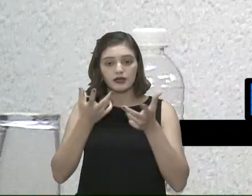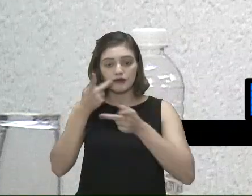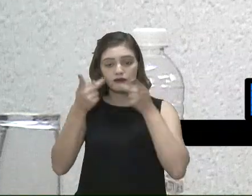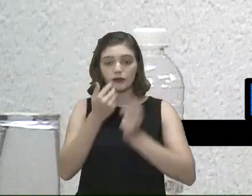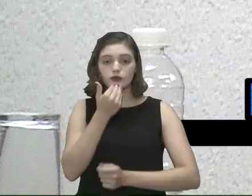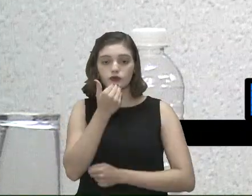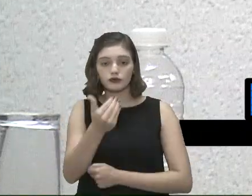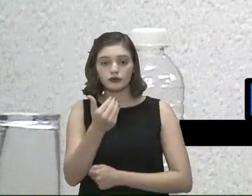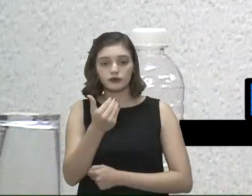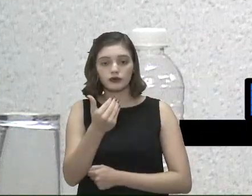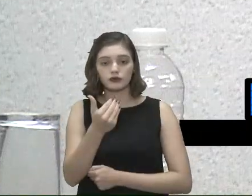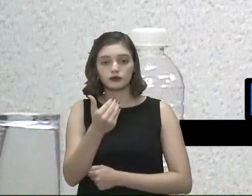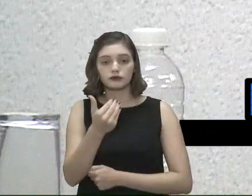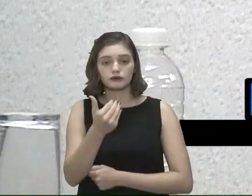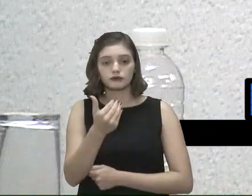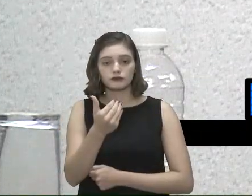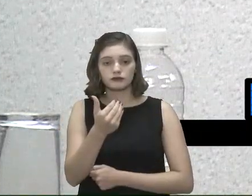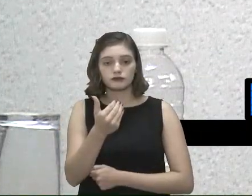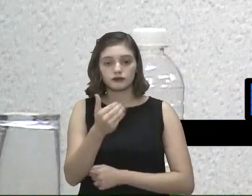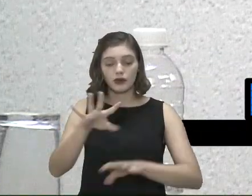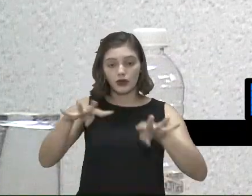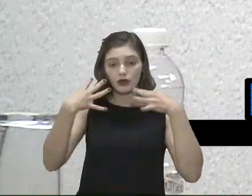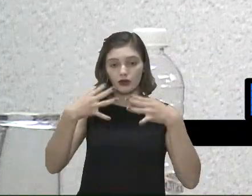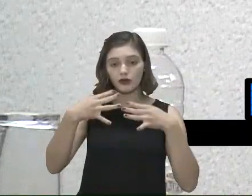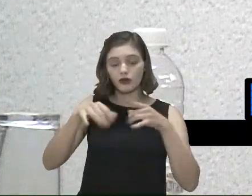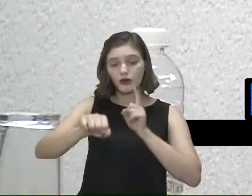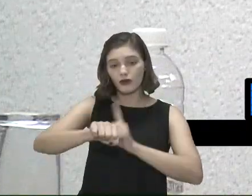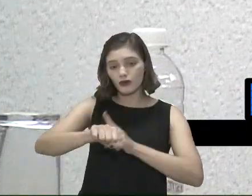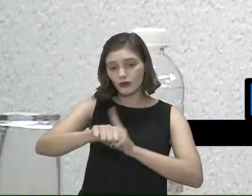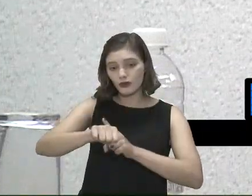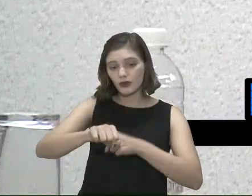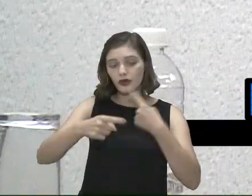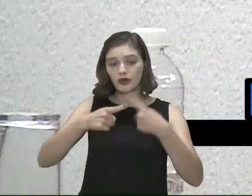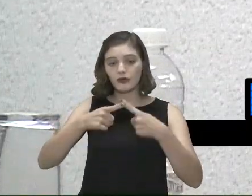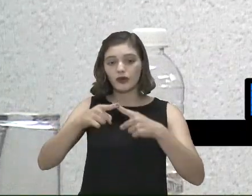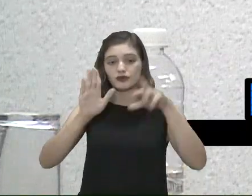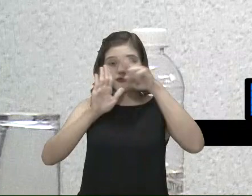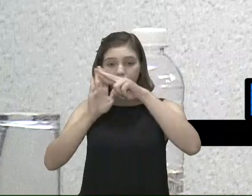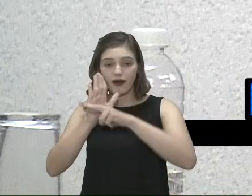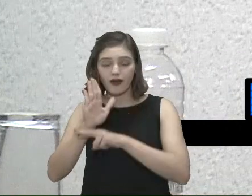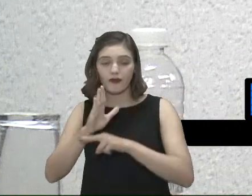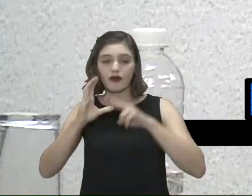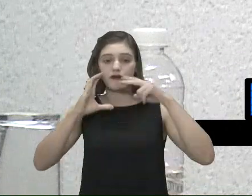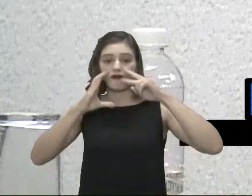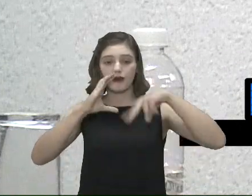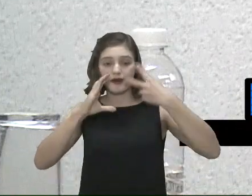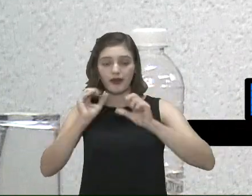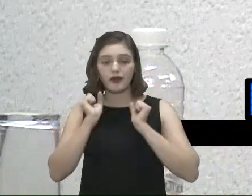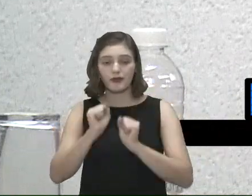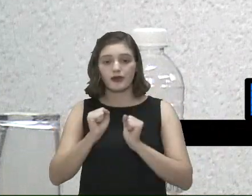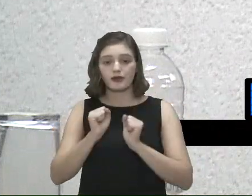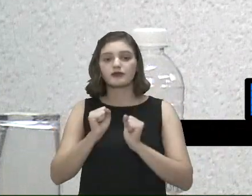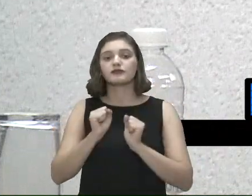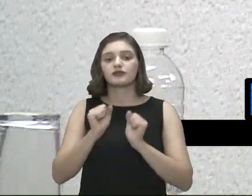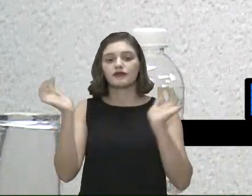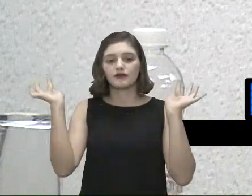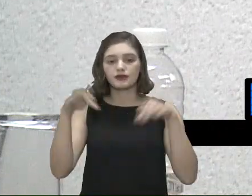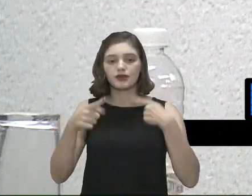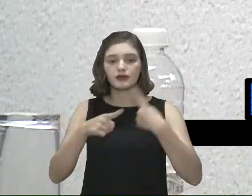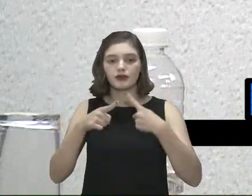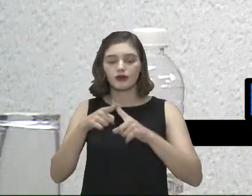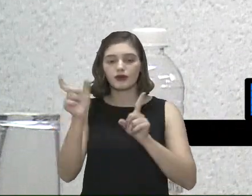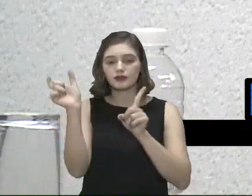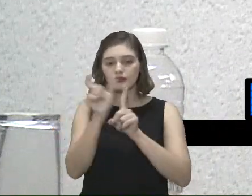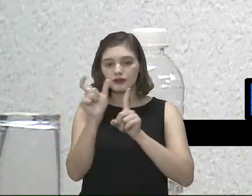pedir gentilmente uma atenção ao decoro por conta dos regramentos da casa. Nossa audiência pode cair dependendo das palavras que a